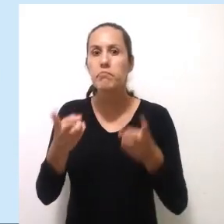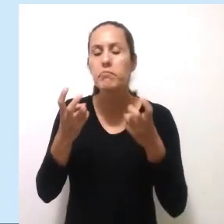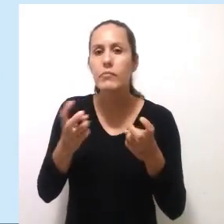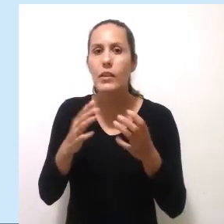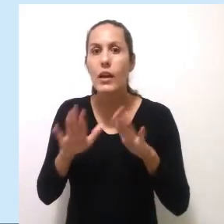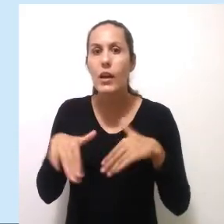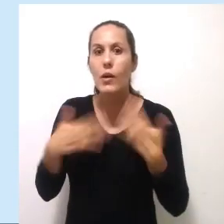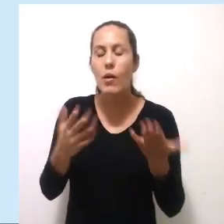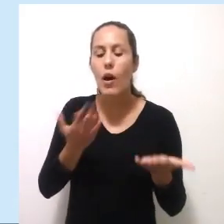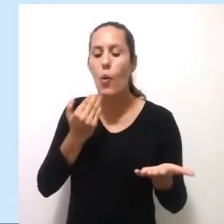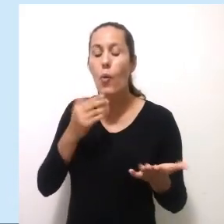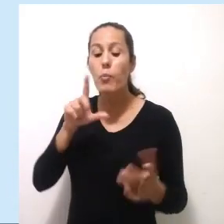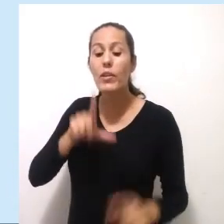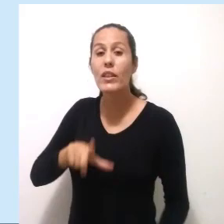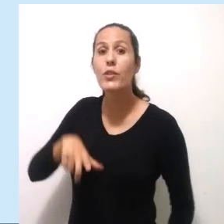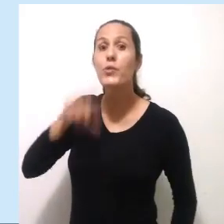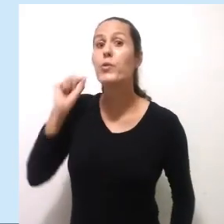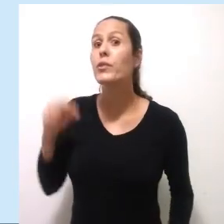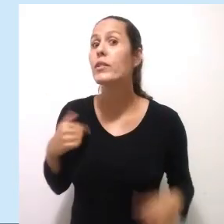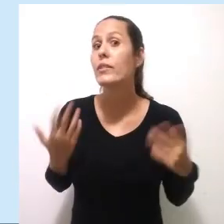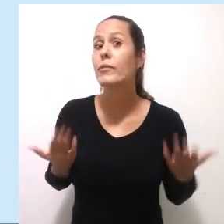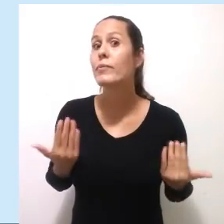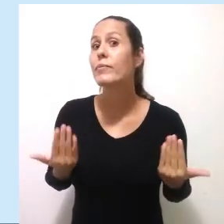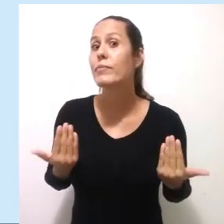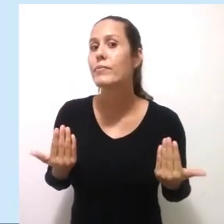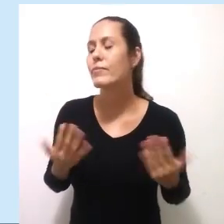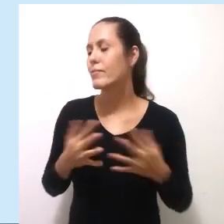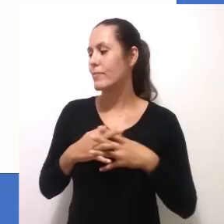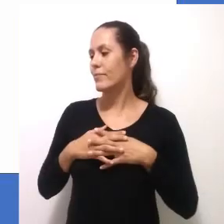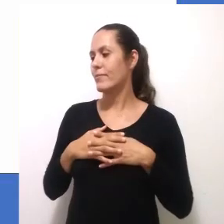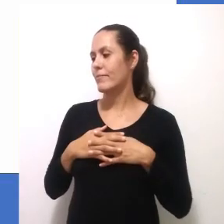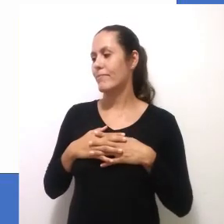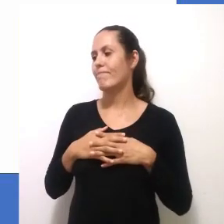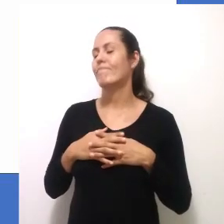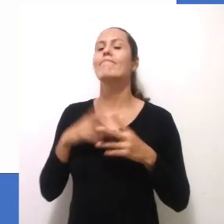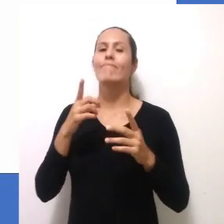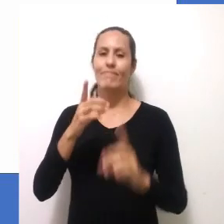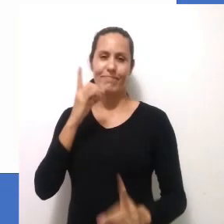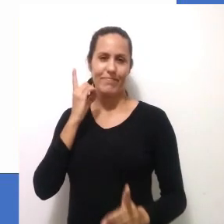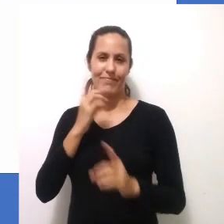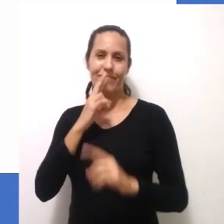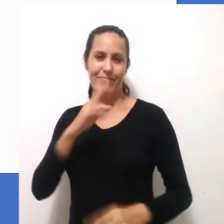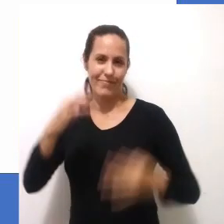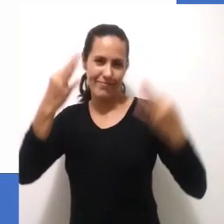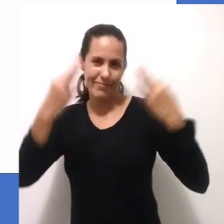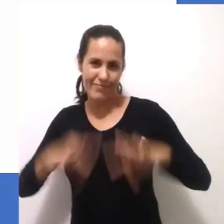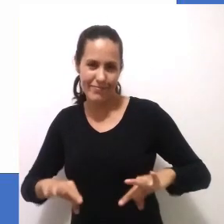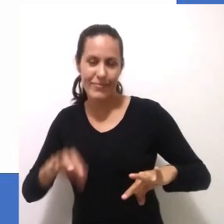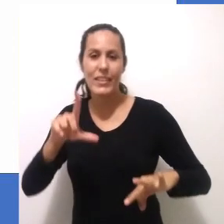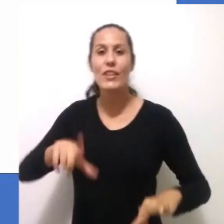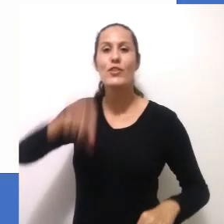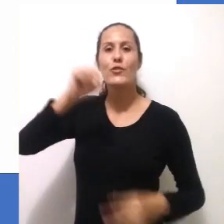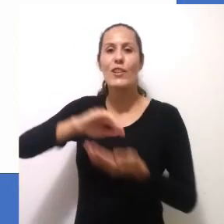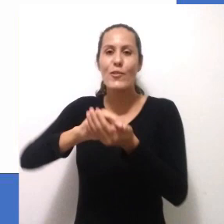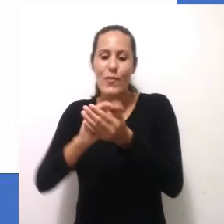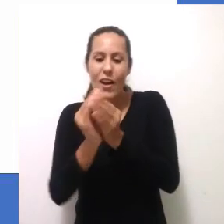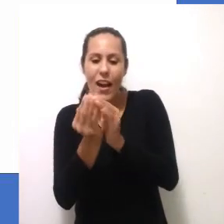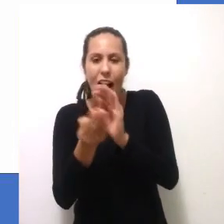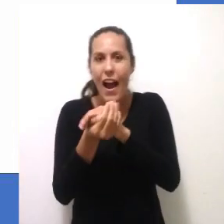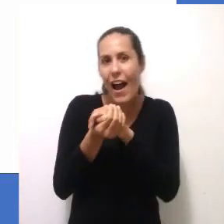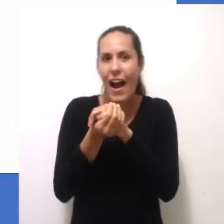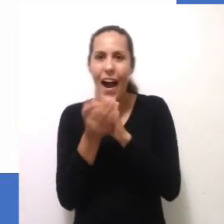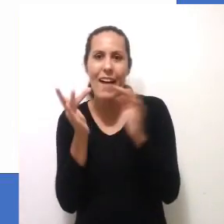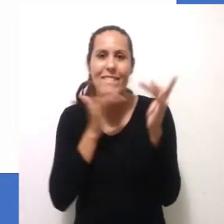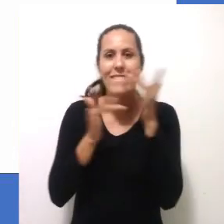vai ser a escolhida para o nosso exemplo? Adivinhou quem escolheu